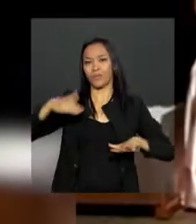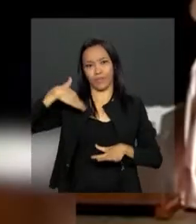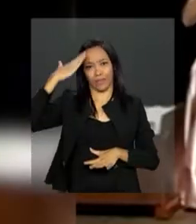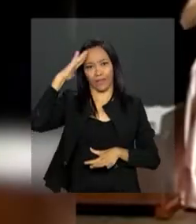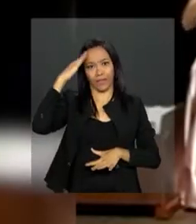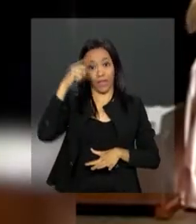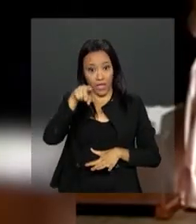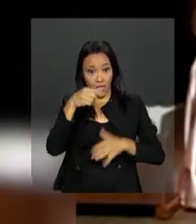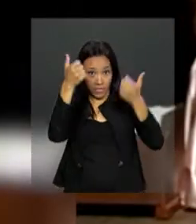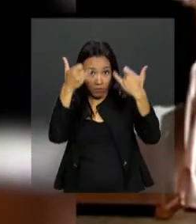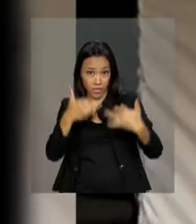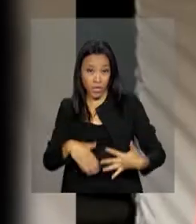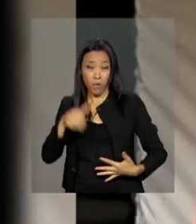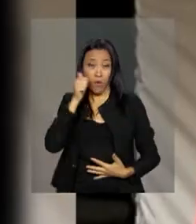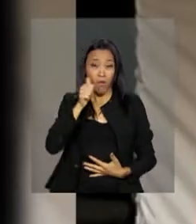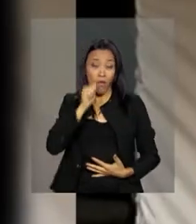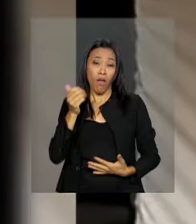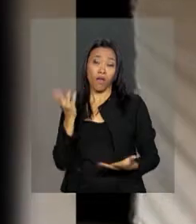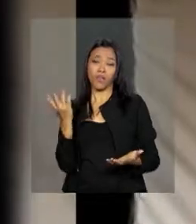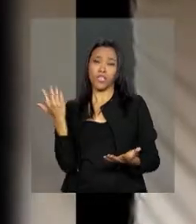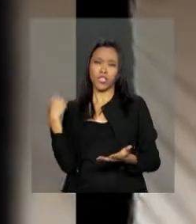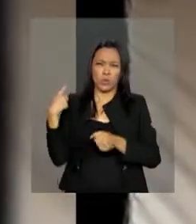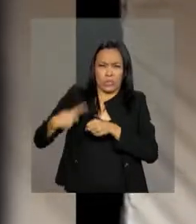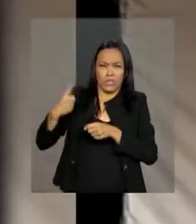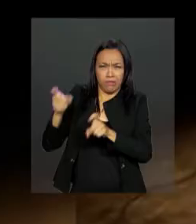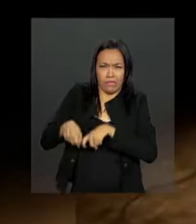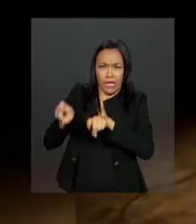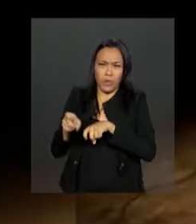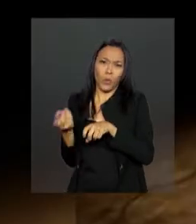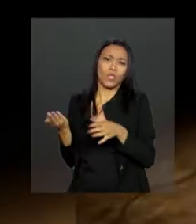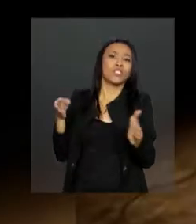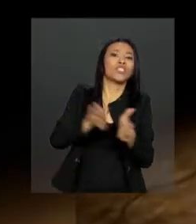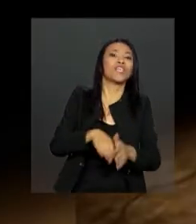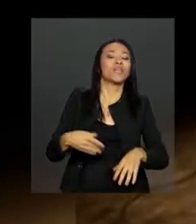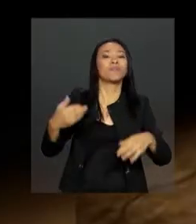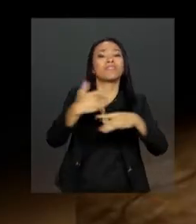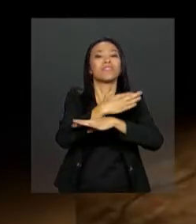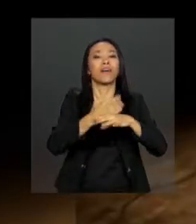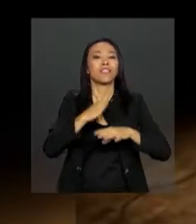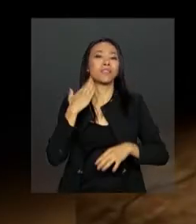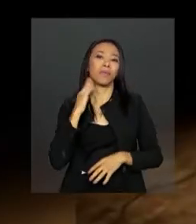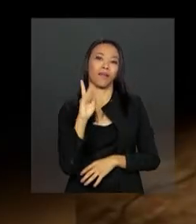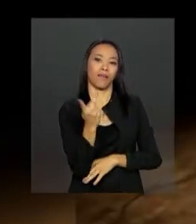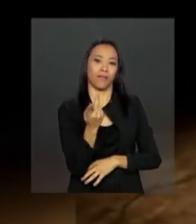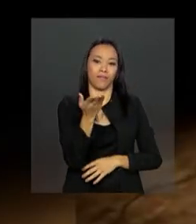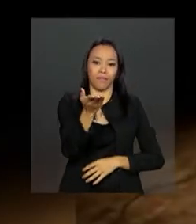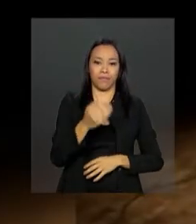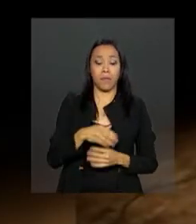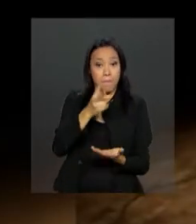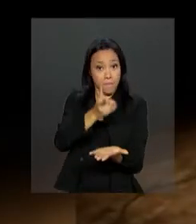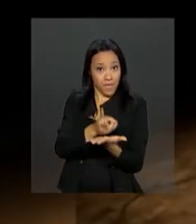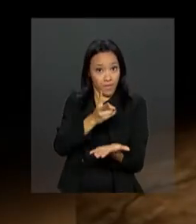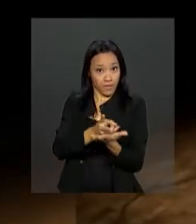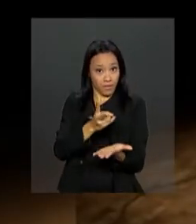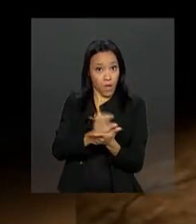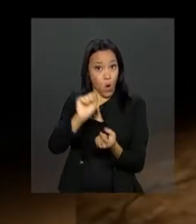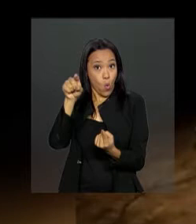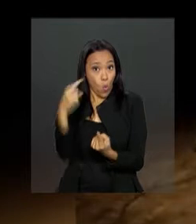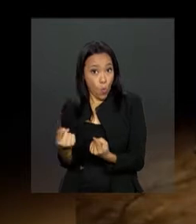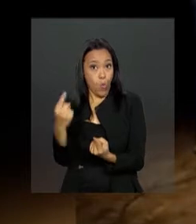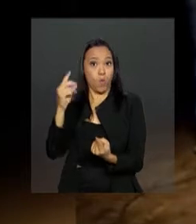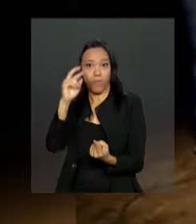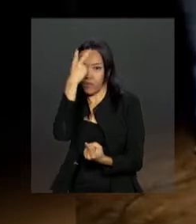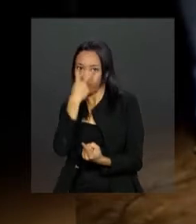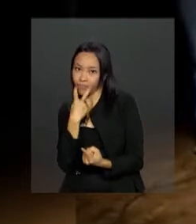elas contam a saga de uma senhora que vem do interior para tentar a vida em BH. São três interpretações para a mesma história. Uma para deficientes